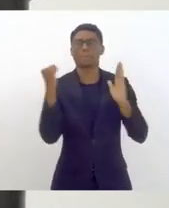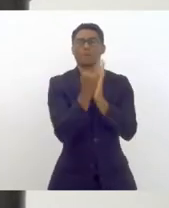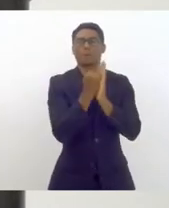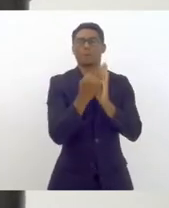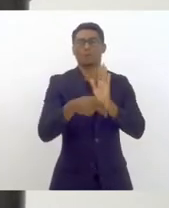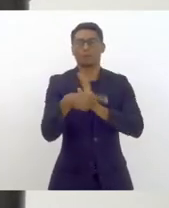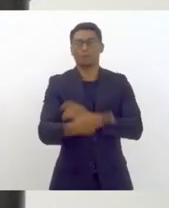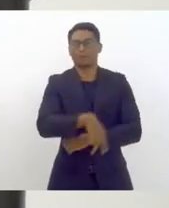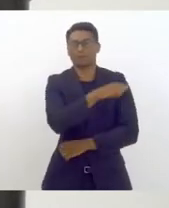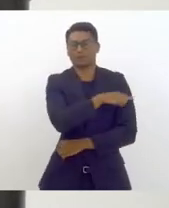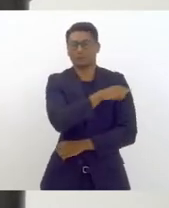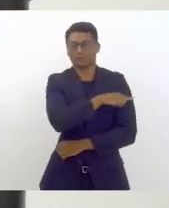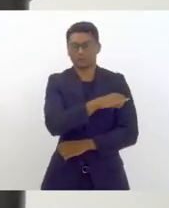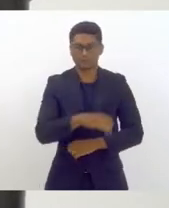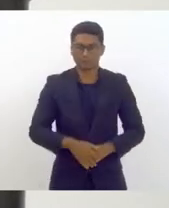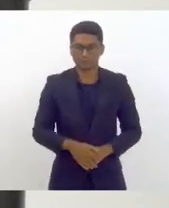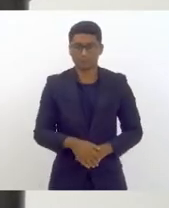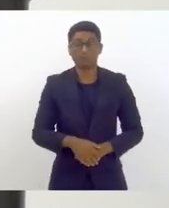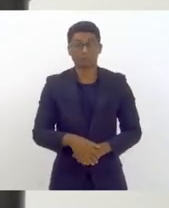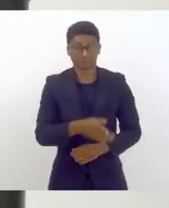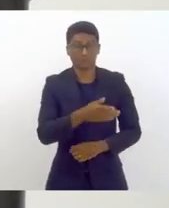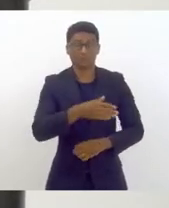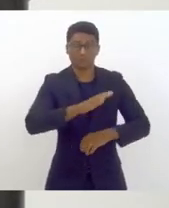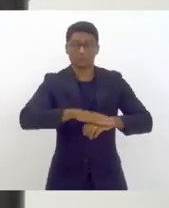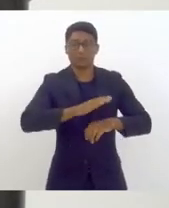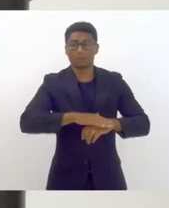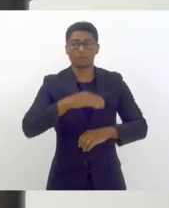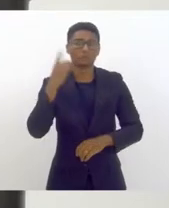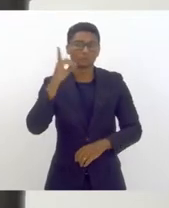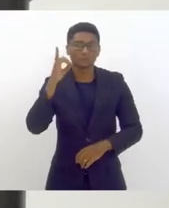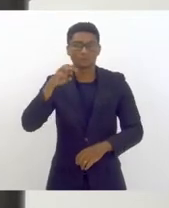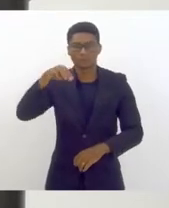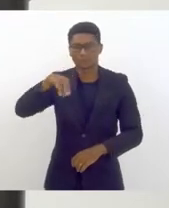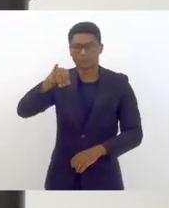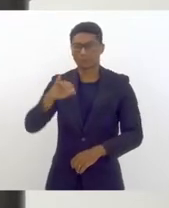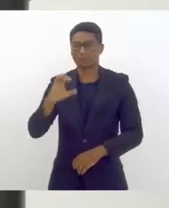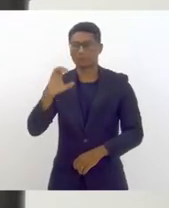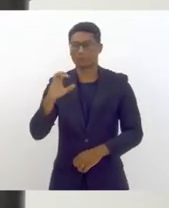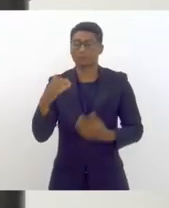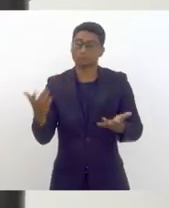nobre deputado Carlos Mink, né? E a intenção é essa,